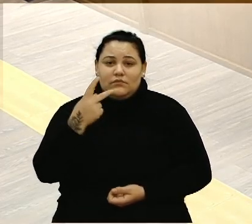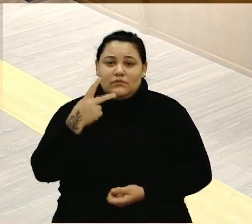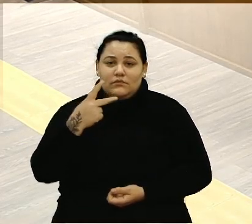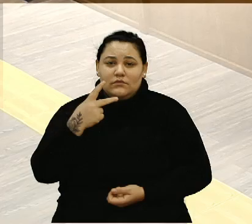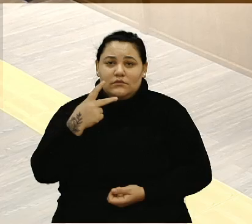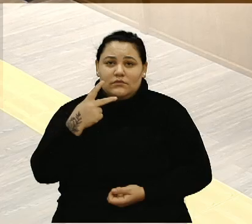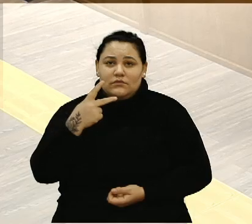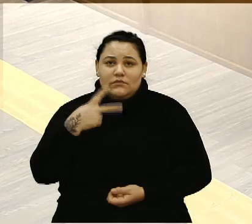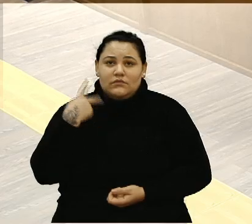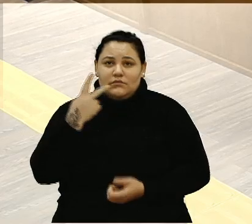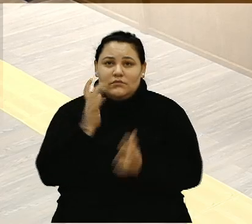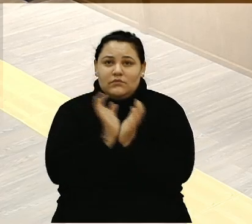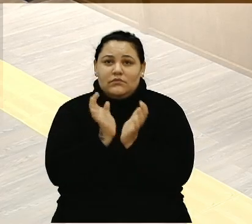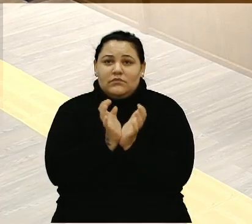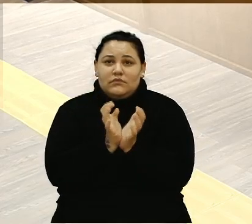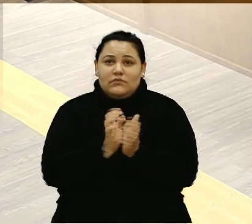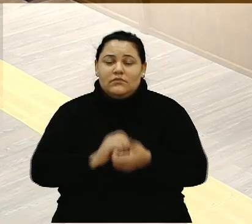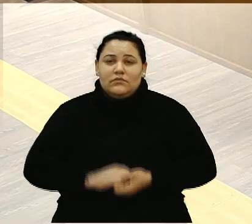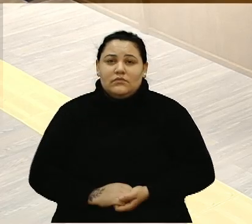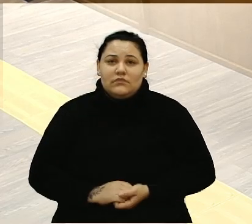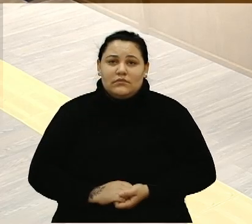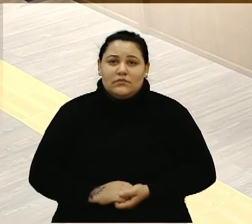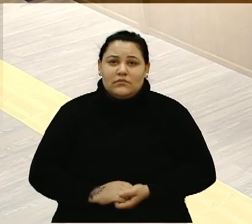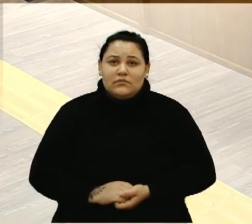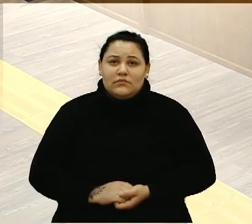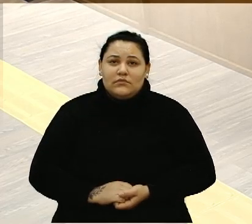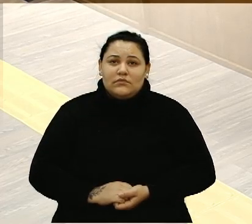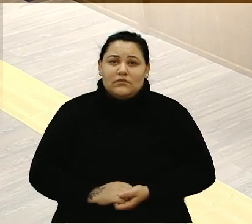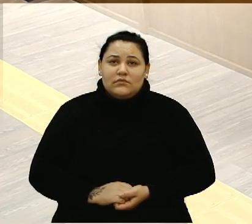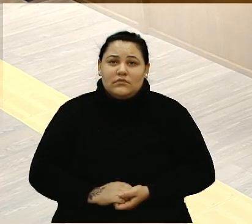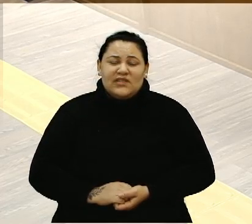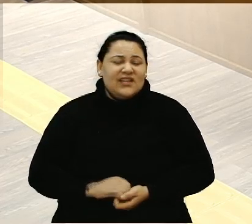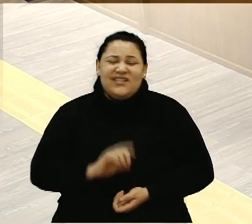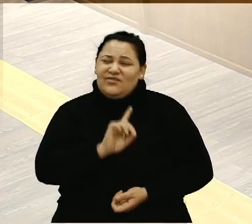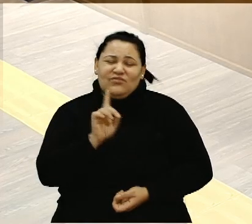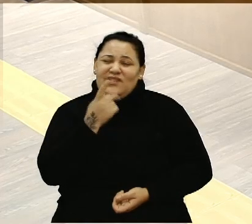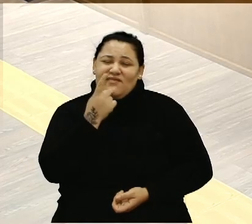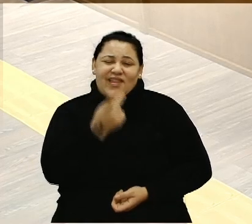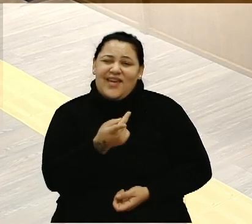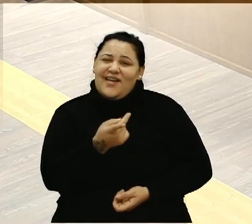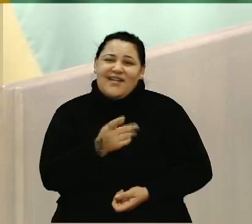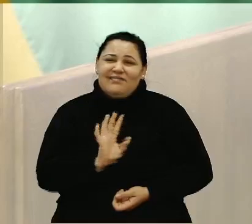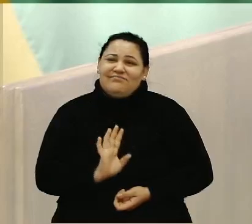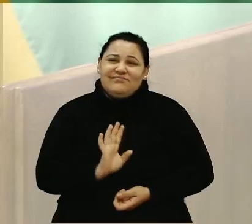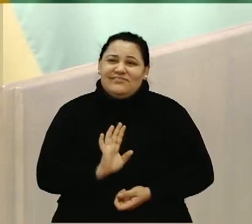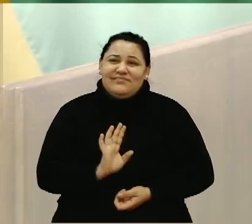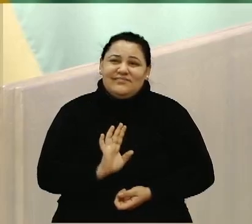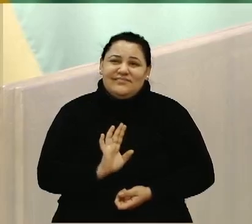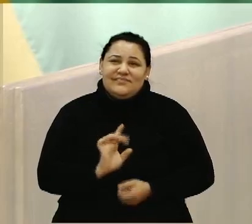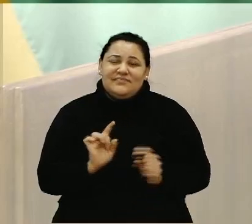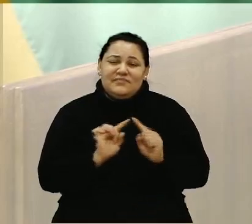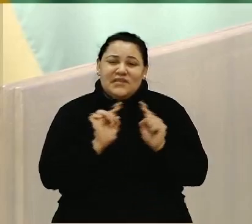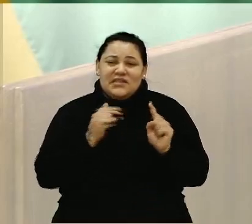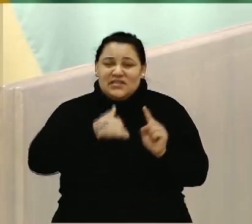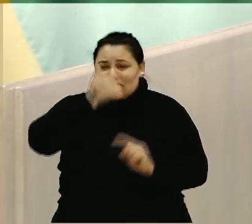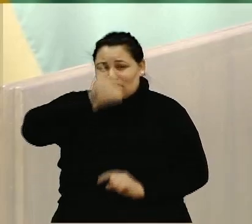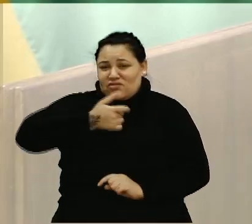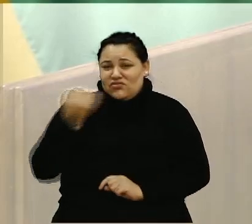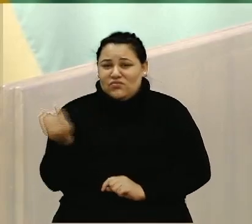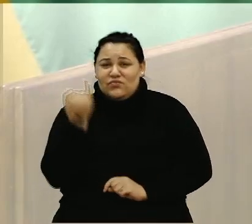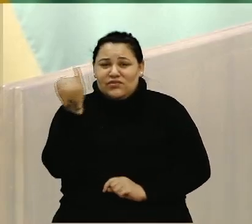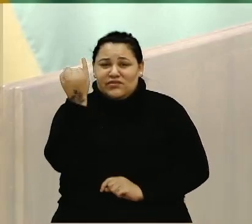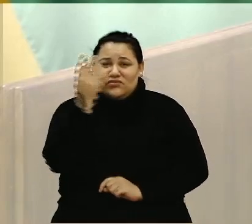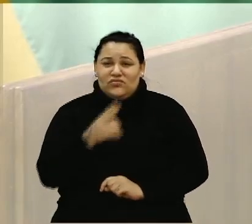colegas, até não ia me manifestar, mas acho importante utilizar o